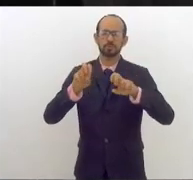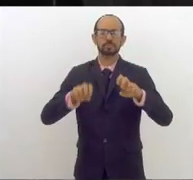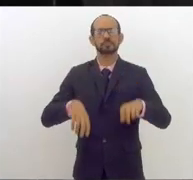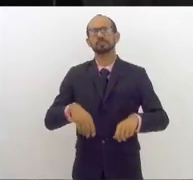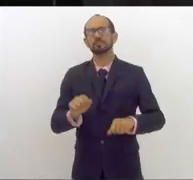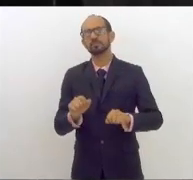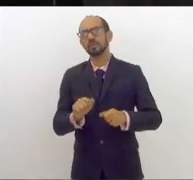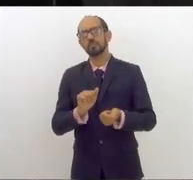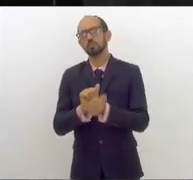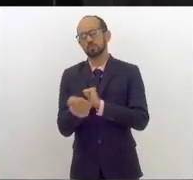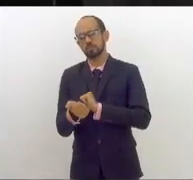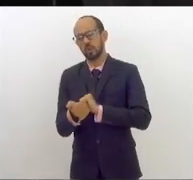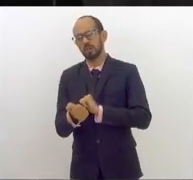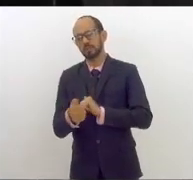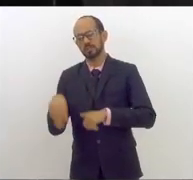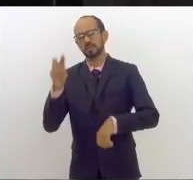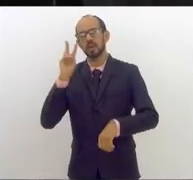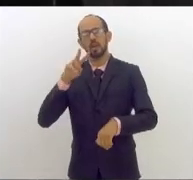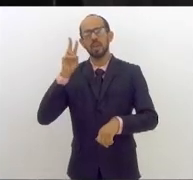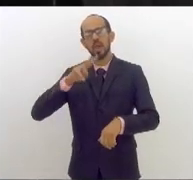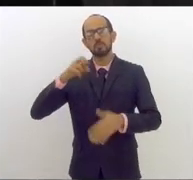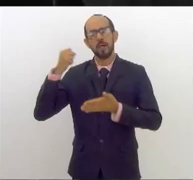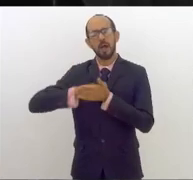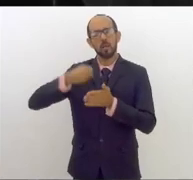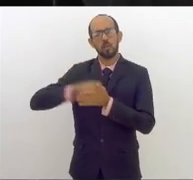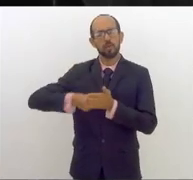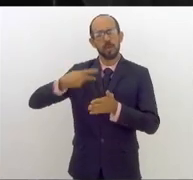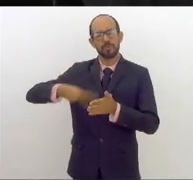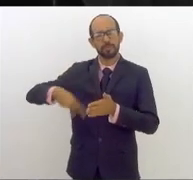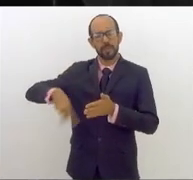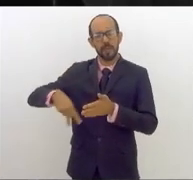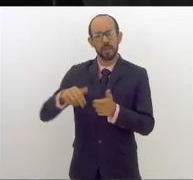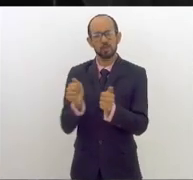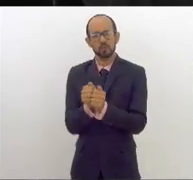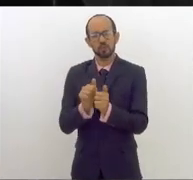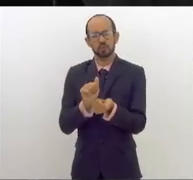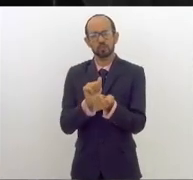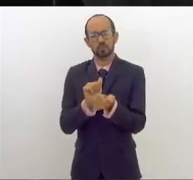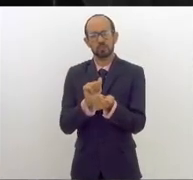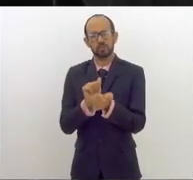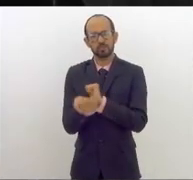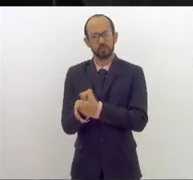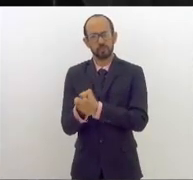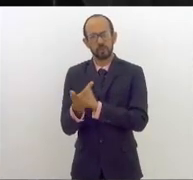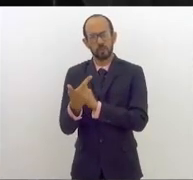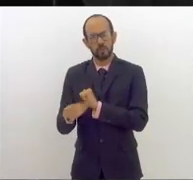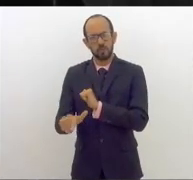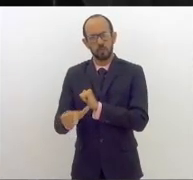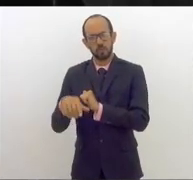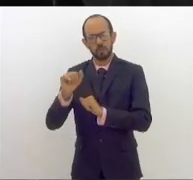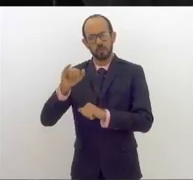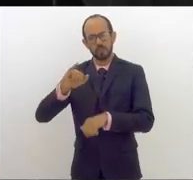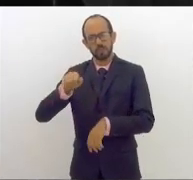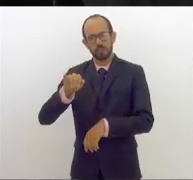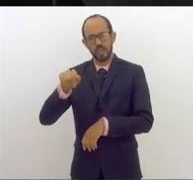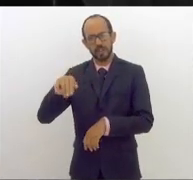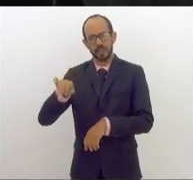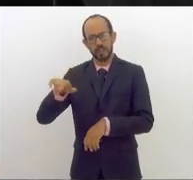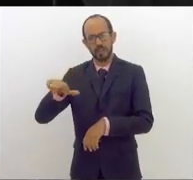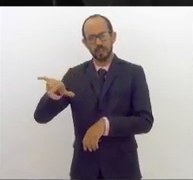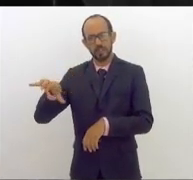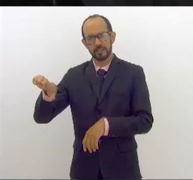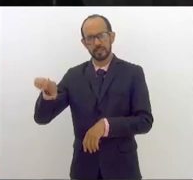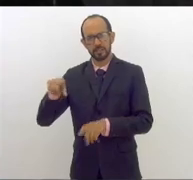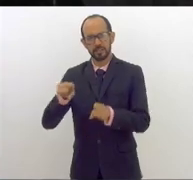relacionados aos esportes e lembro de sua luta ao lado de outras atletas como a Jaqueline sua grande companheiro levantadora questionando a forma